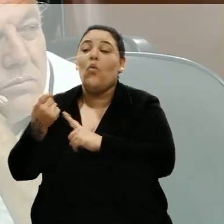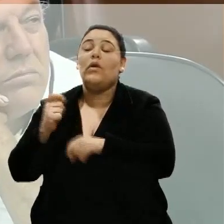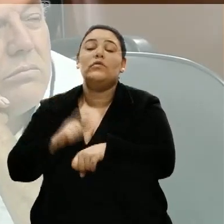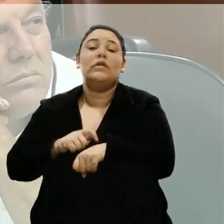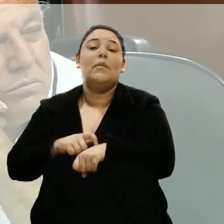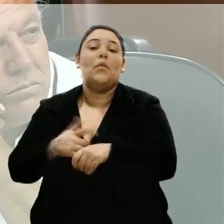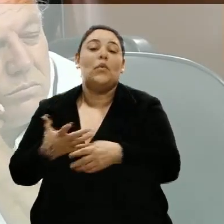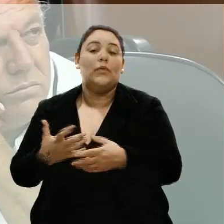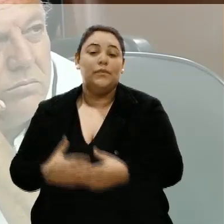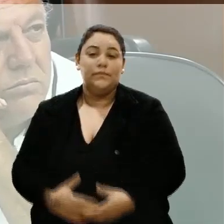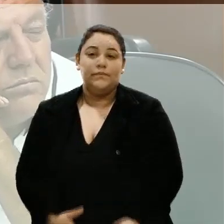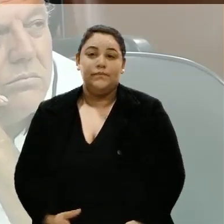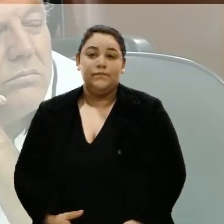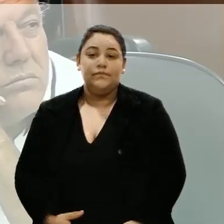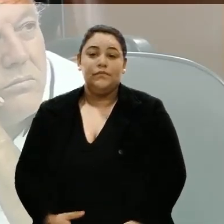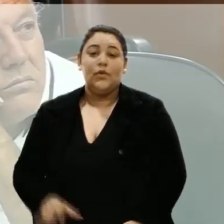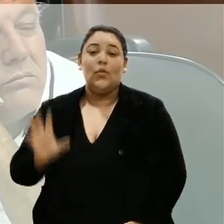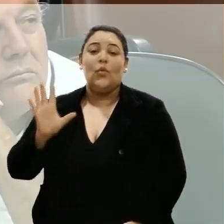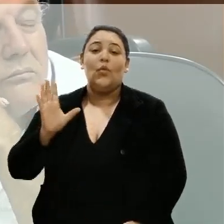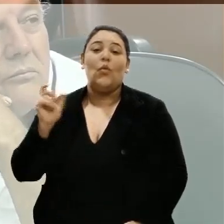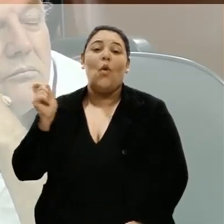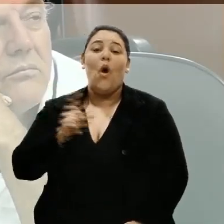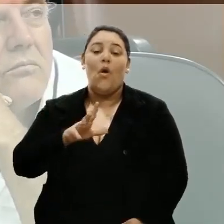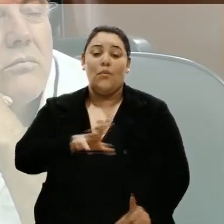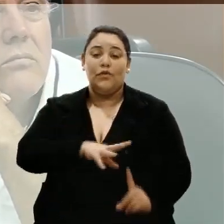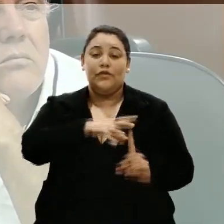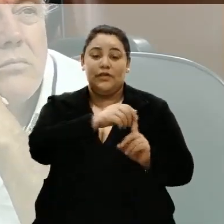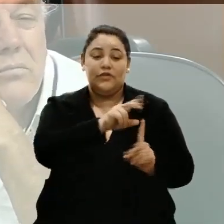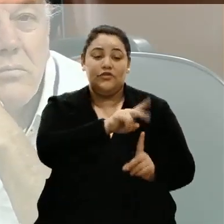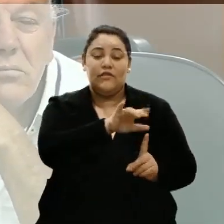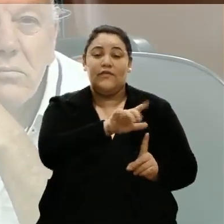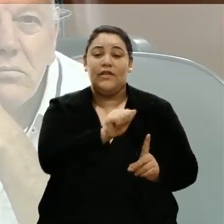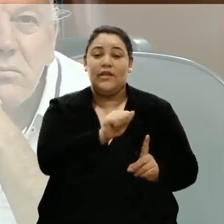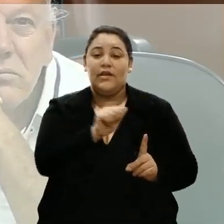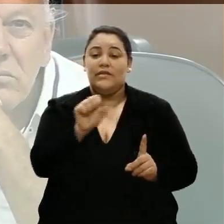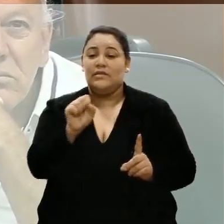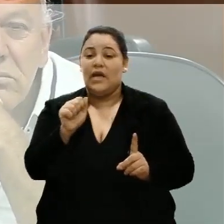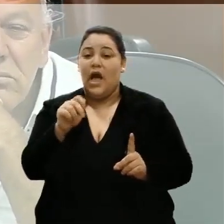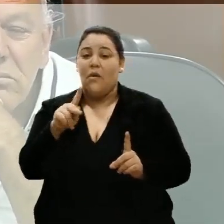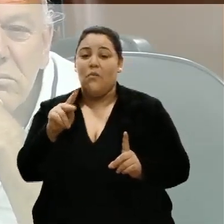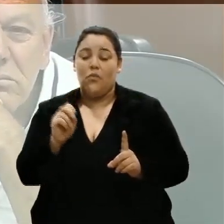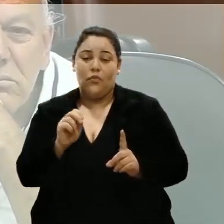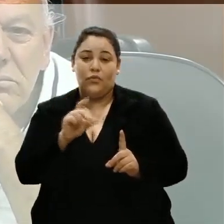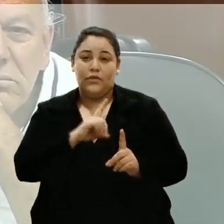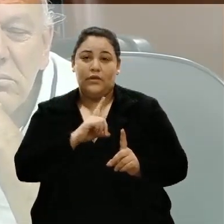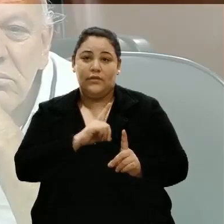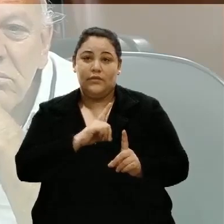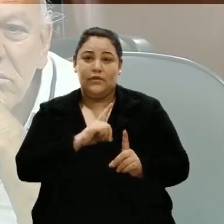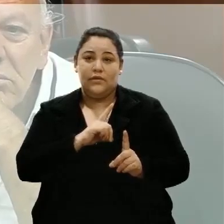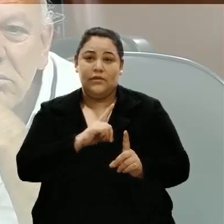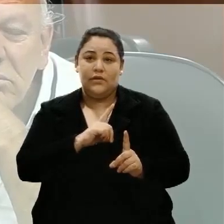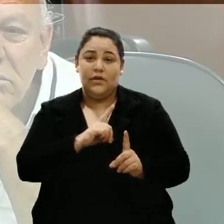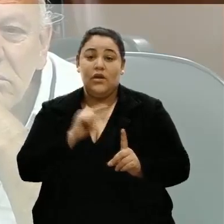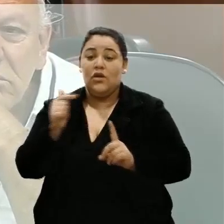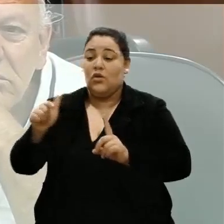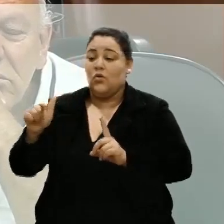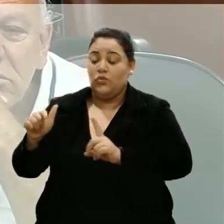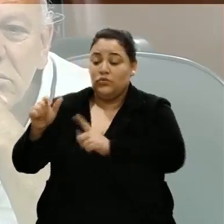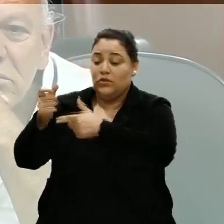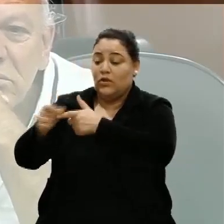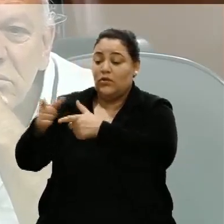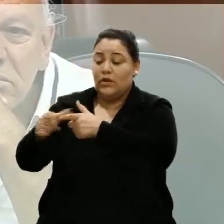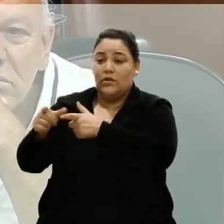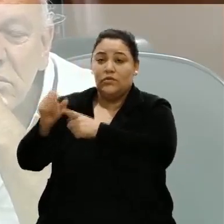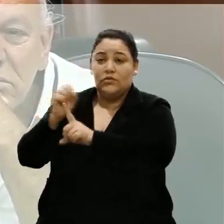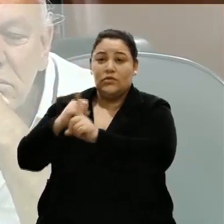Qual a prioridade dos moradores lá da Vila Sapo ganharem E aqueles que estão em aluguel social,